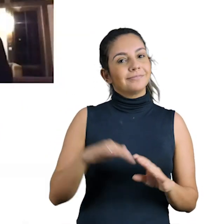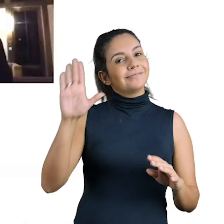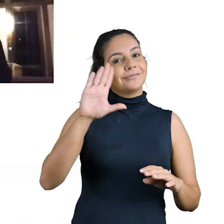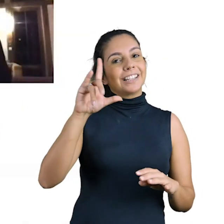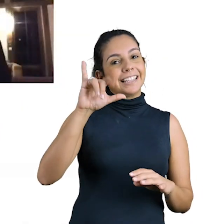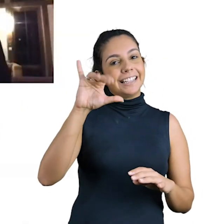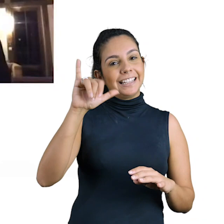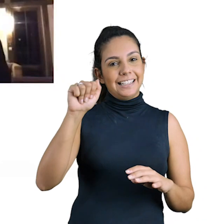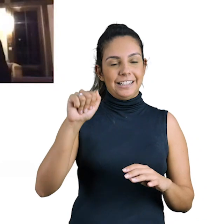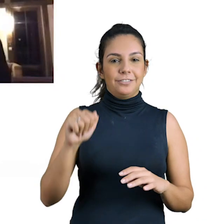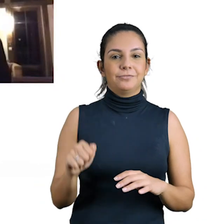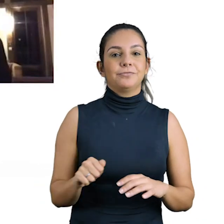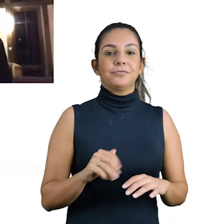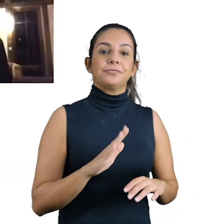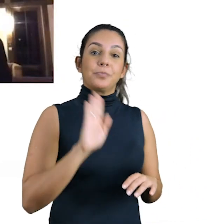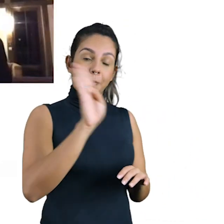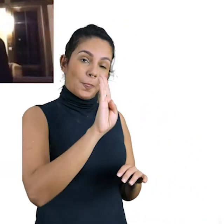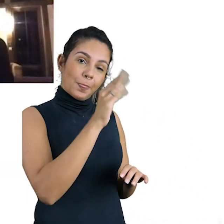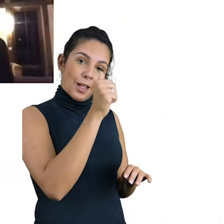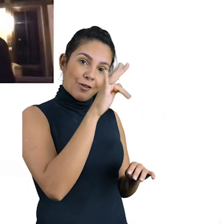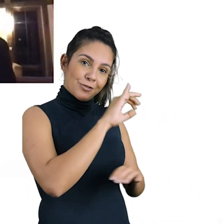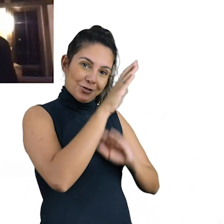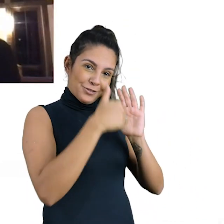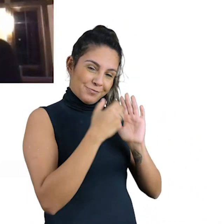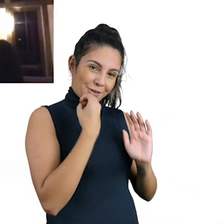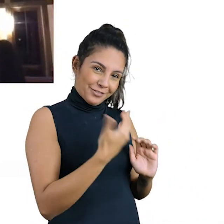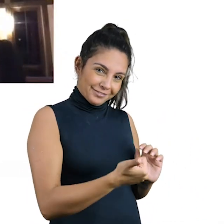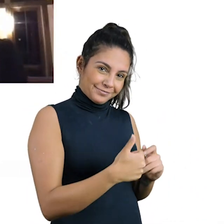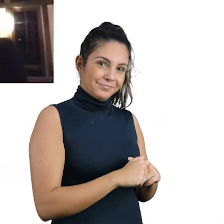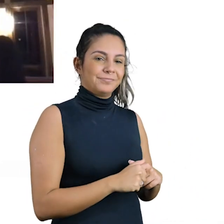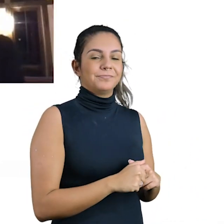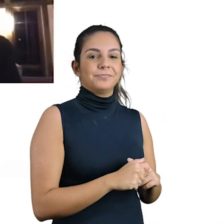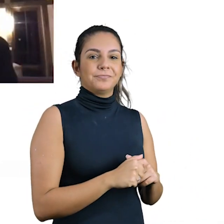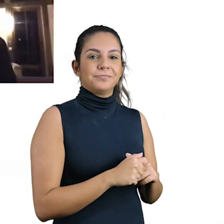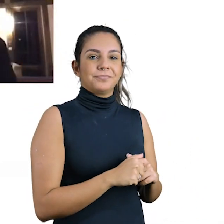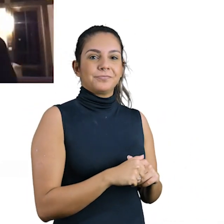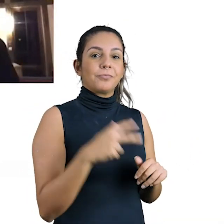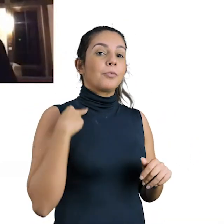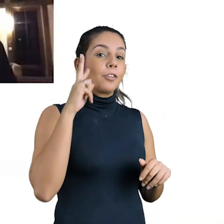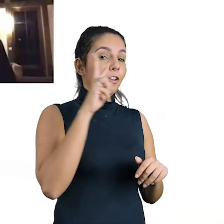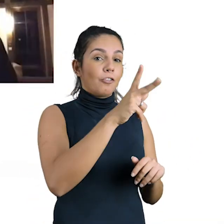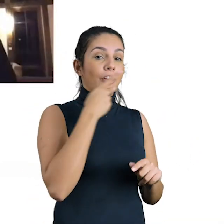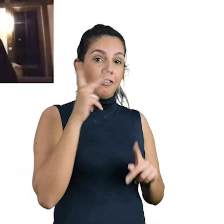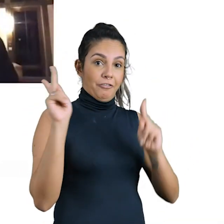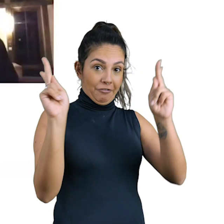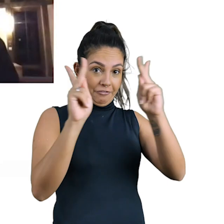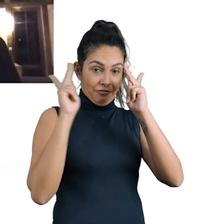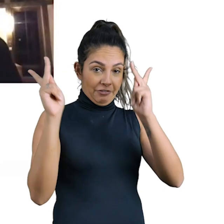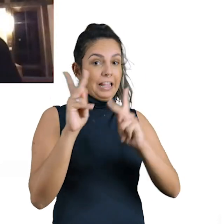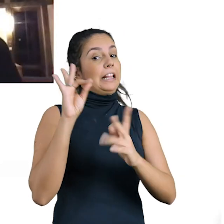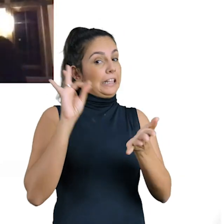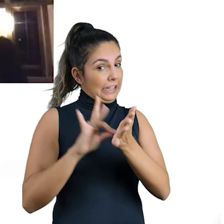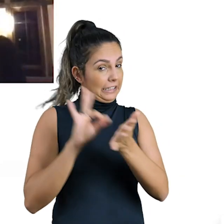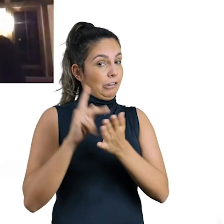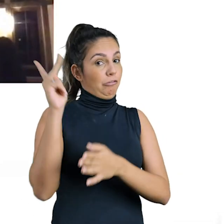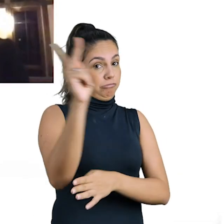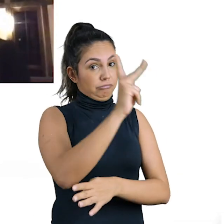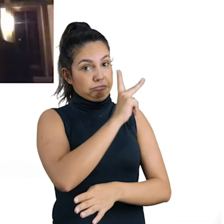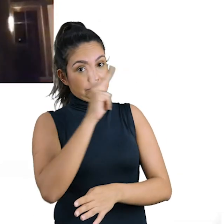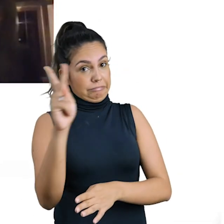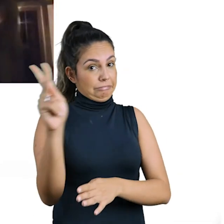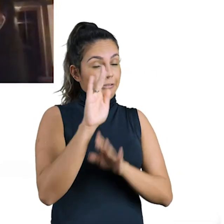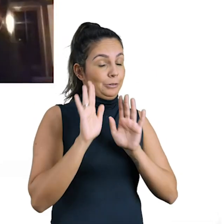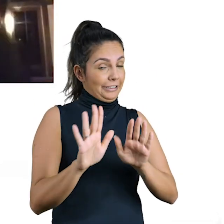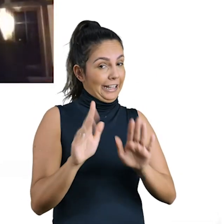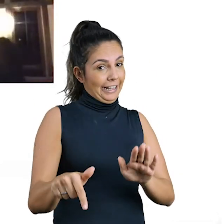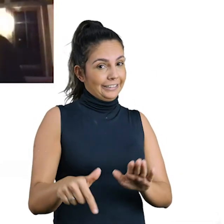Ei, Lília! Oi, Afonso, tudo bem? A bem? convidada Lília Schwartz está sentada em uma sala ampla, decorada com madeira e